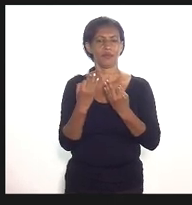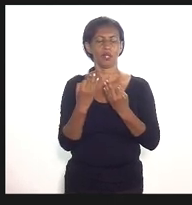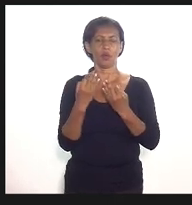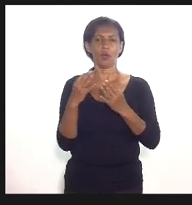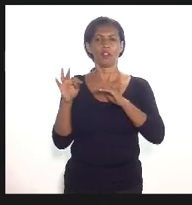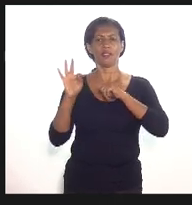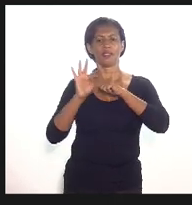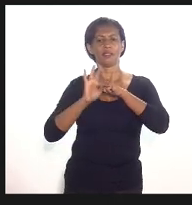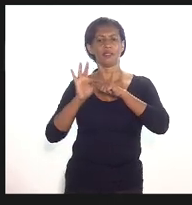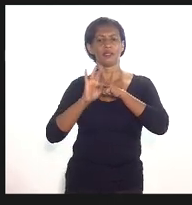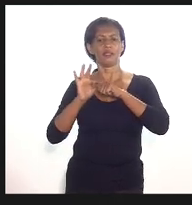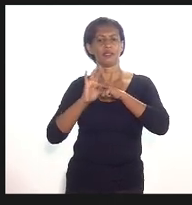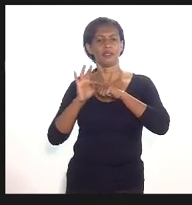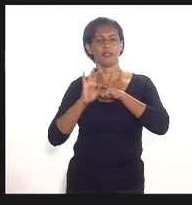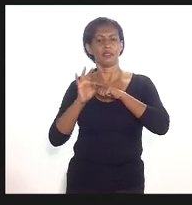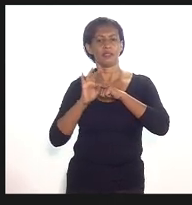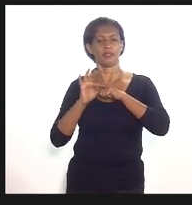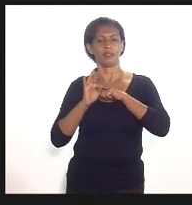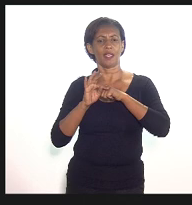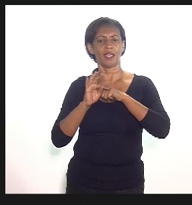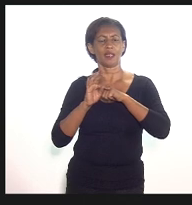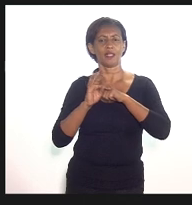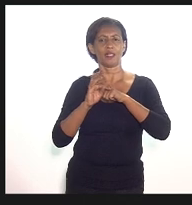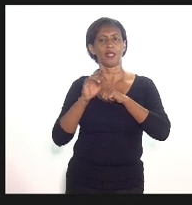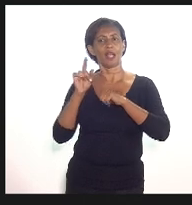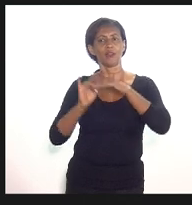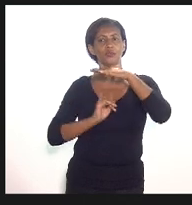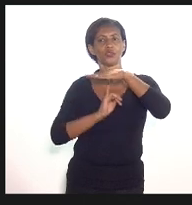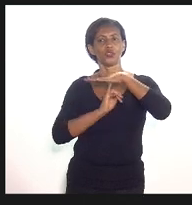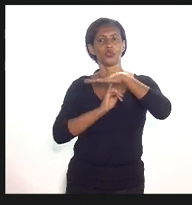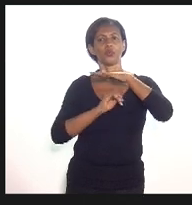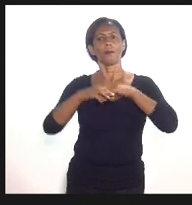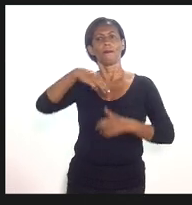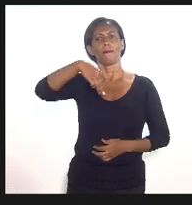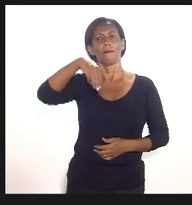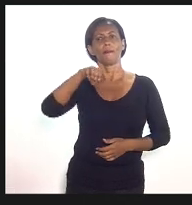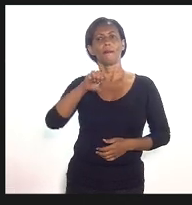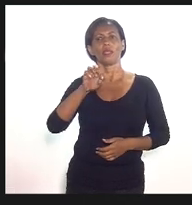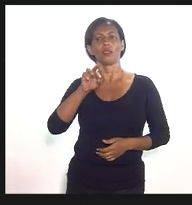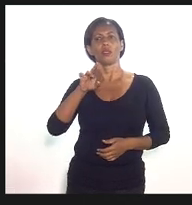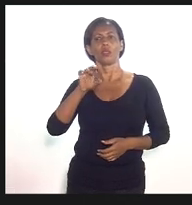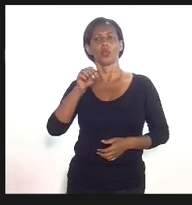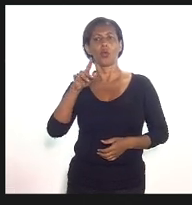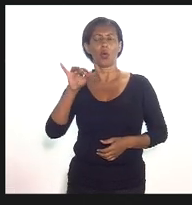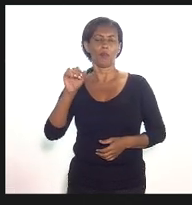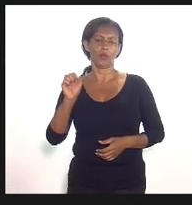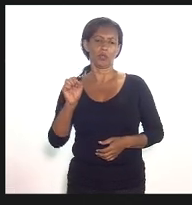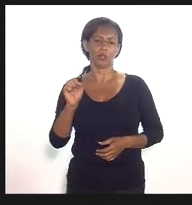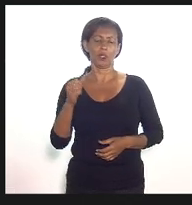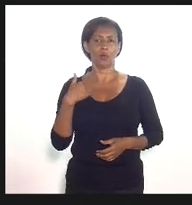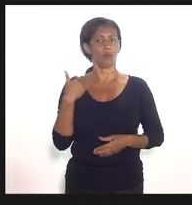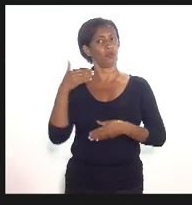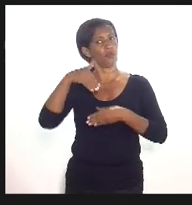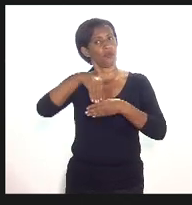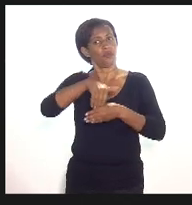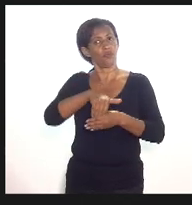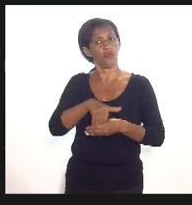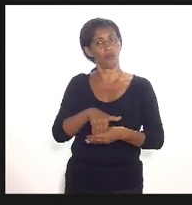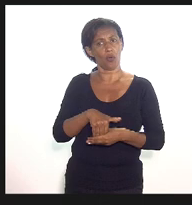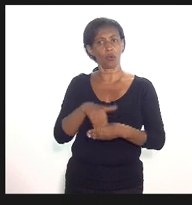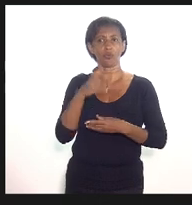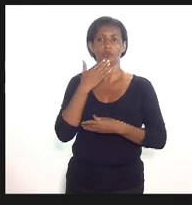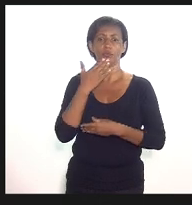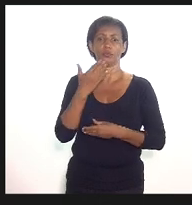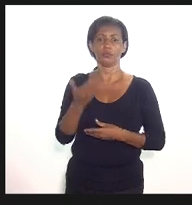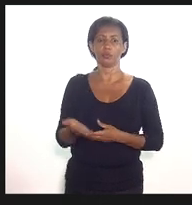técnica que será exarada pelo Instituto Rio Metrópole. É uma sugestão, e aí seria um encaminhamento pelo meu voto, sugerindo